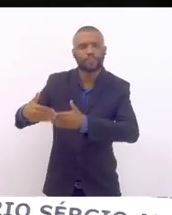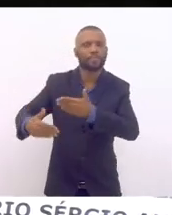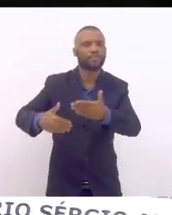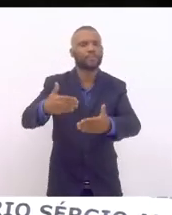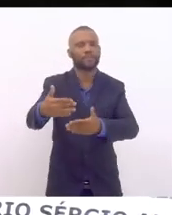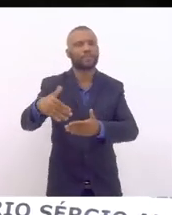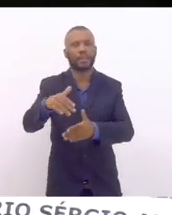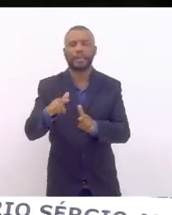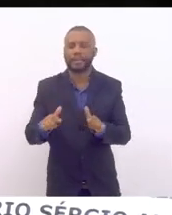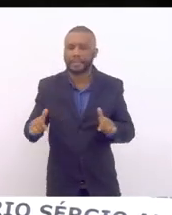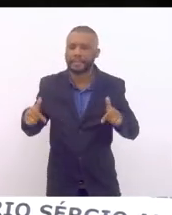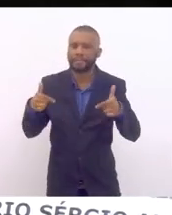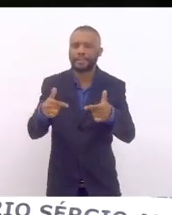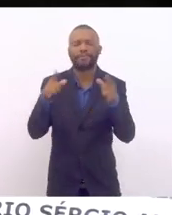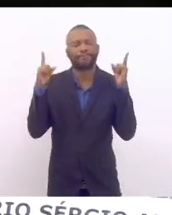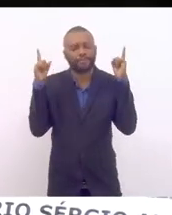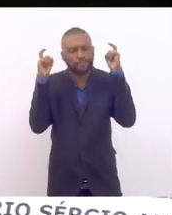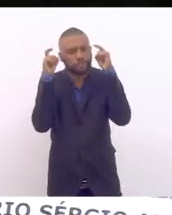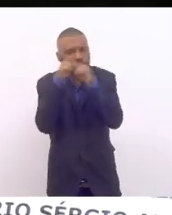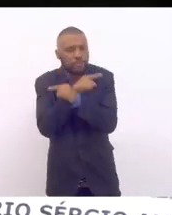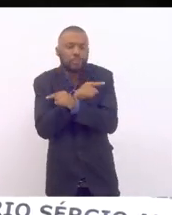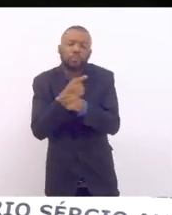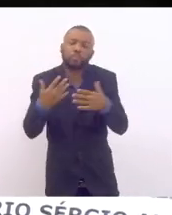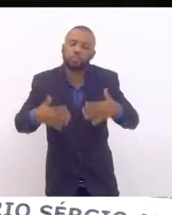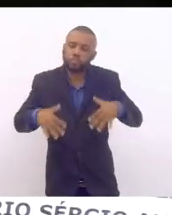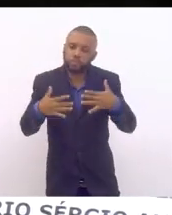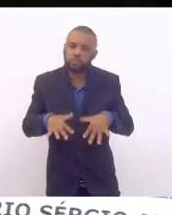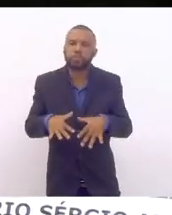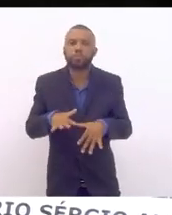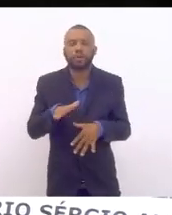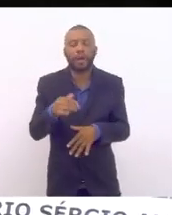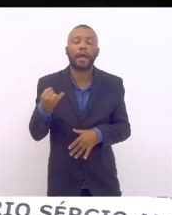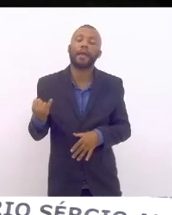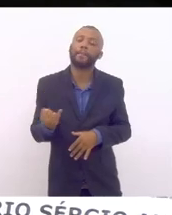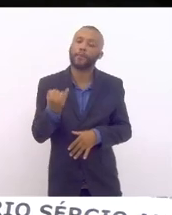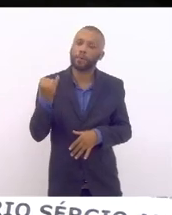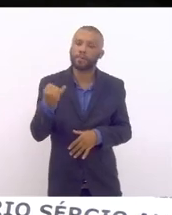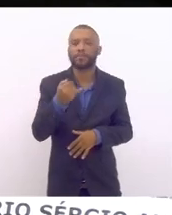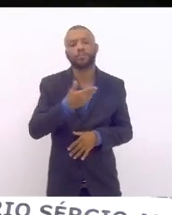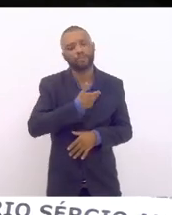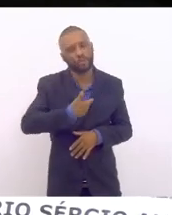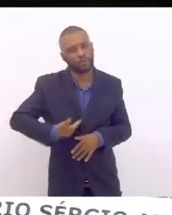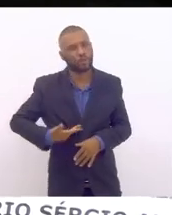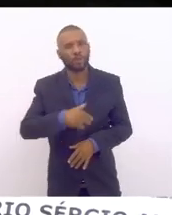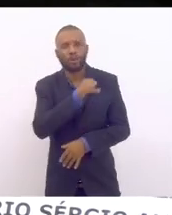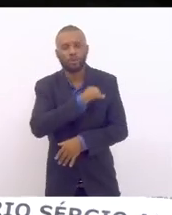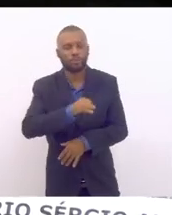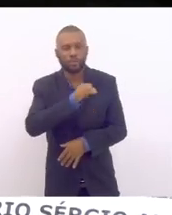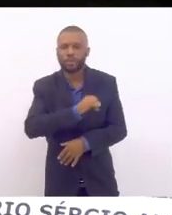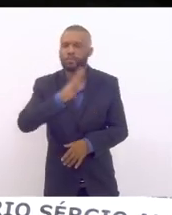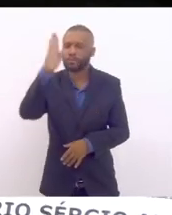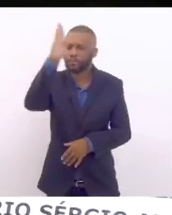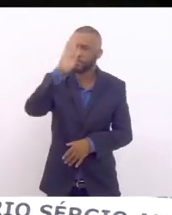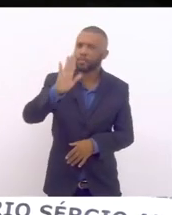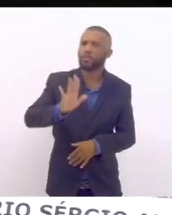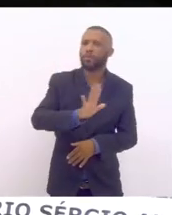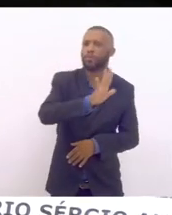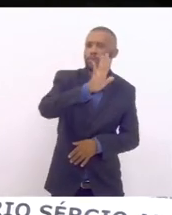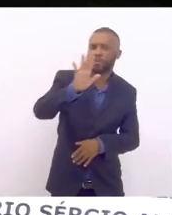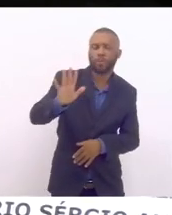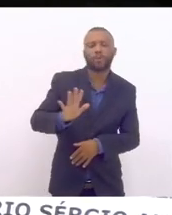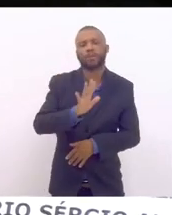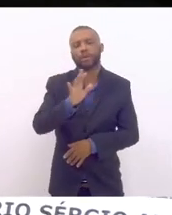essa tarefa tão necessária para o estado para o país o que é